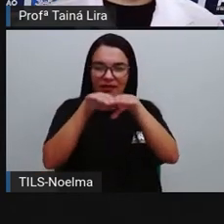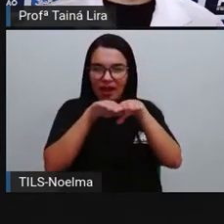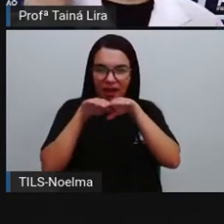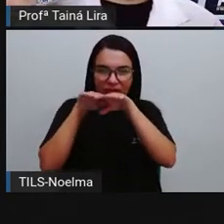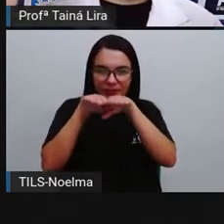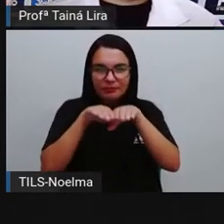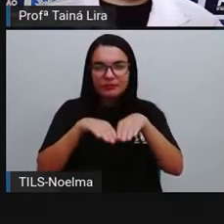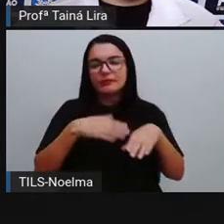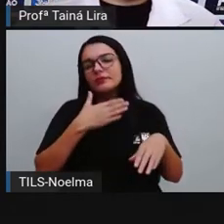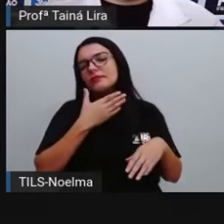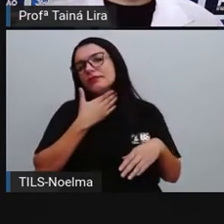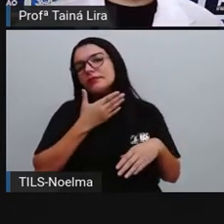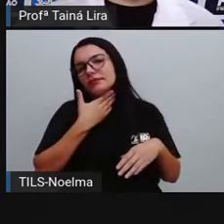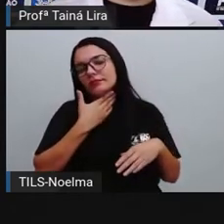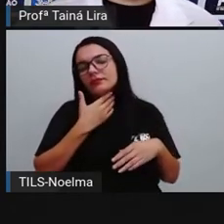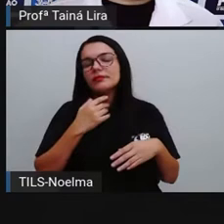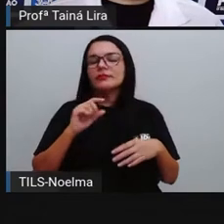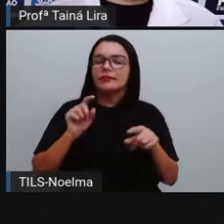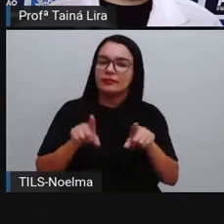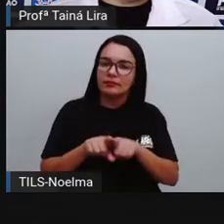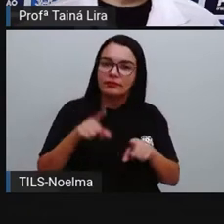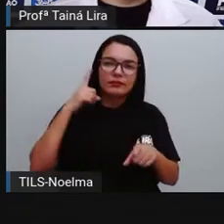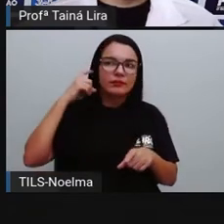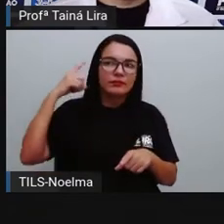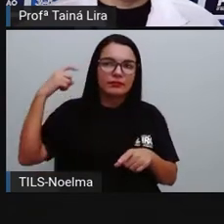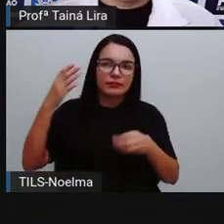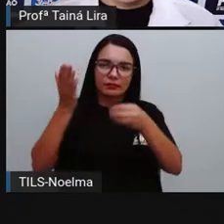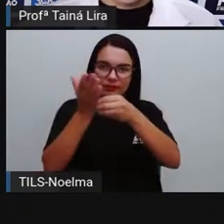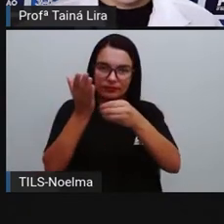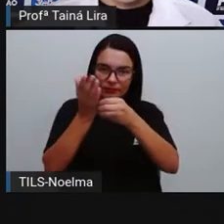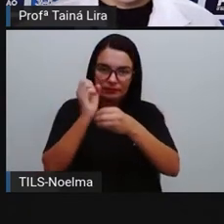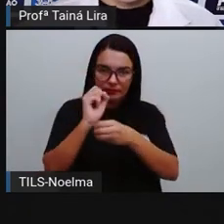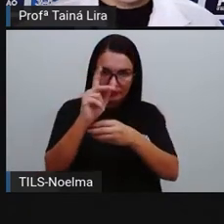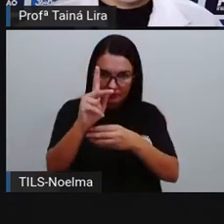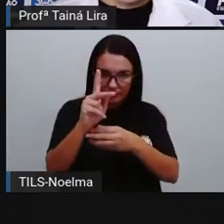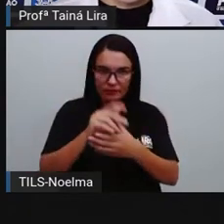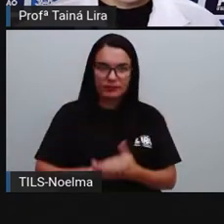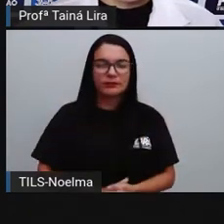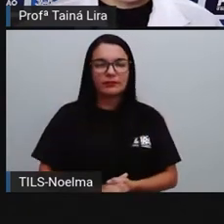da voz a velocidade do som da taça tá